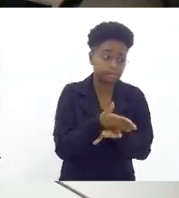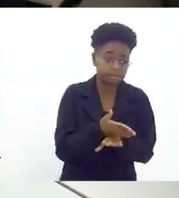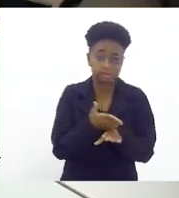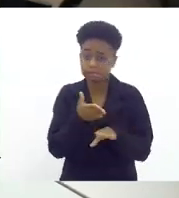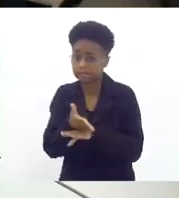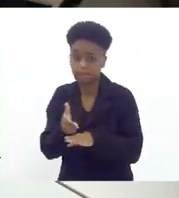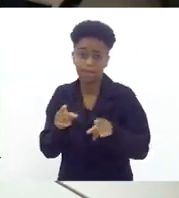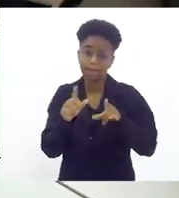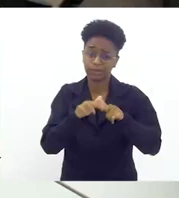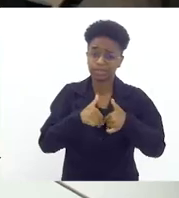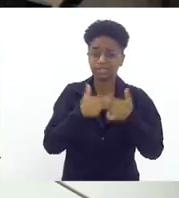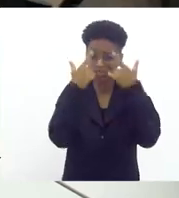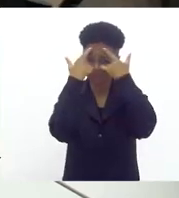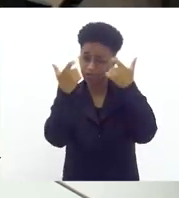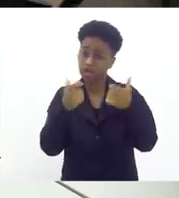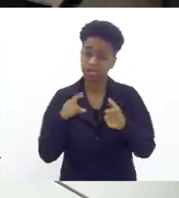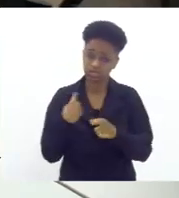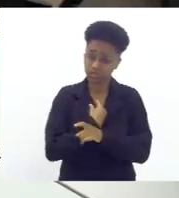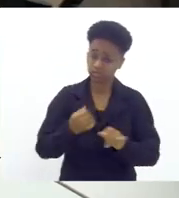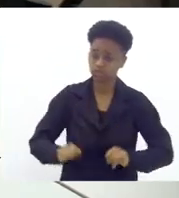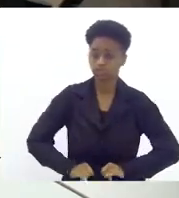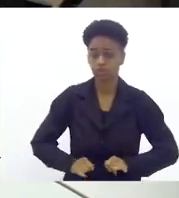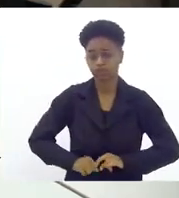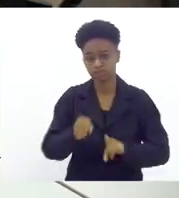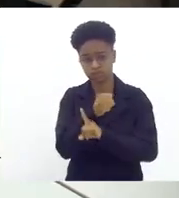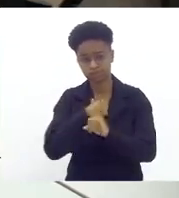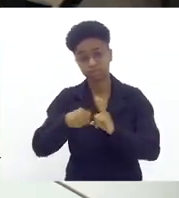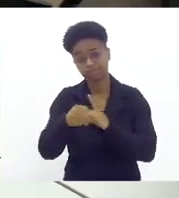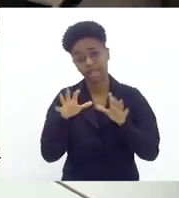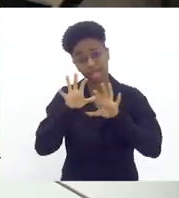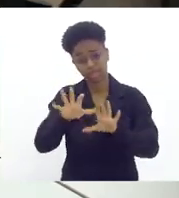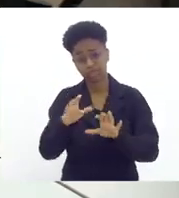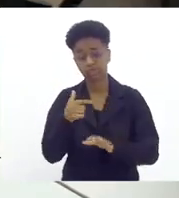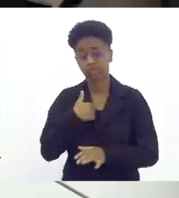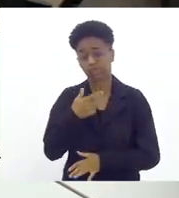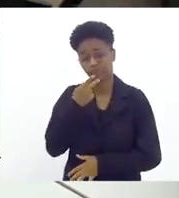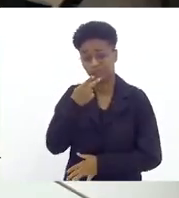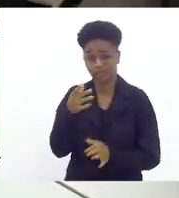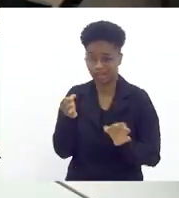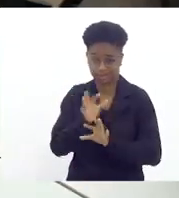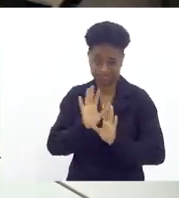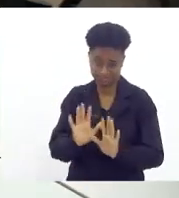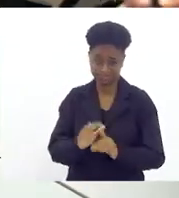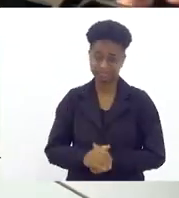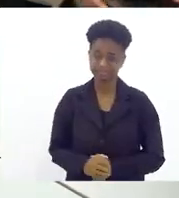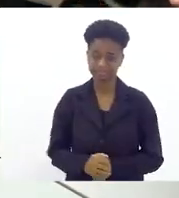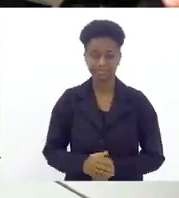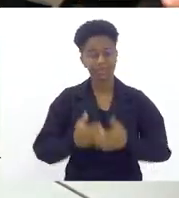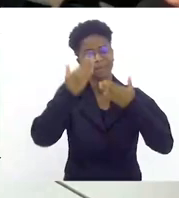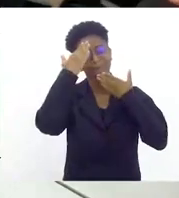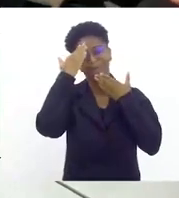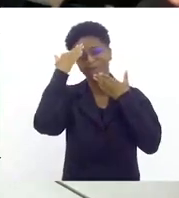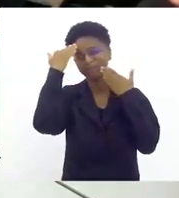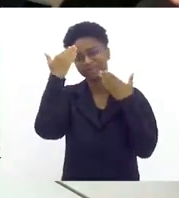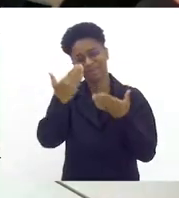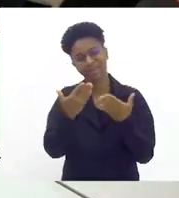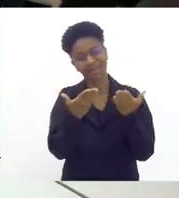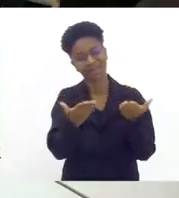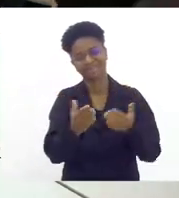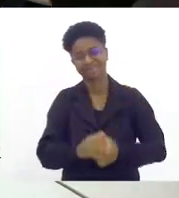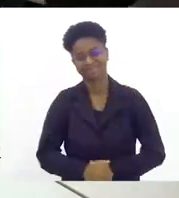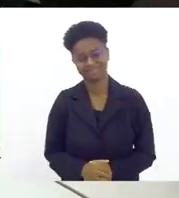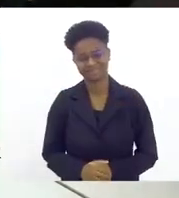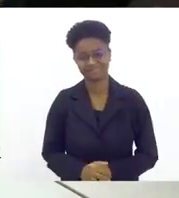a agressividade que a gente sofre na sociedade. E é isso, gente, que eu tenho para falar agora. Muitíssimo obrigada, querida.